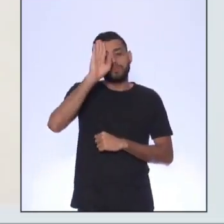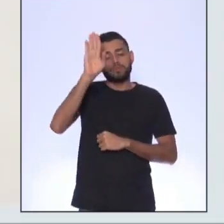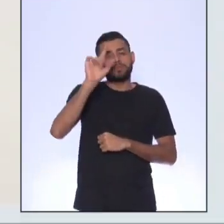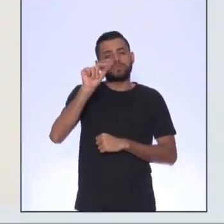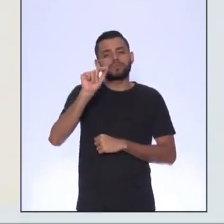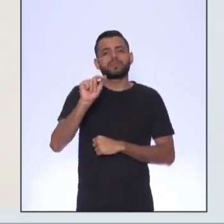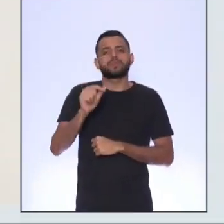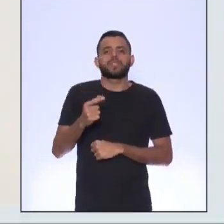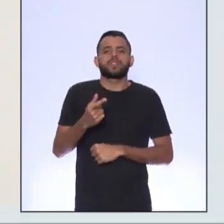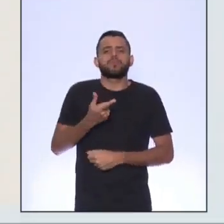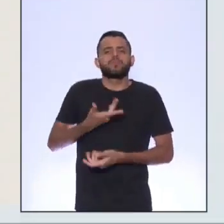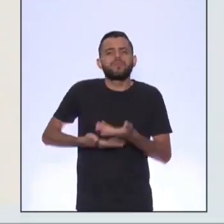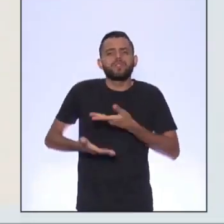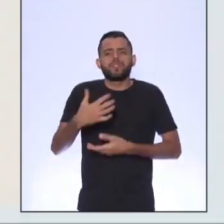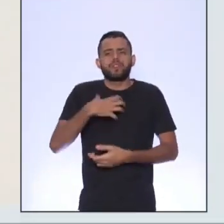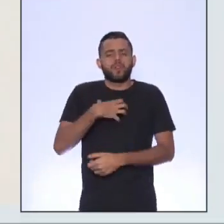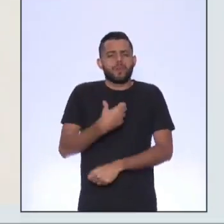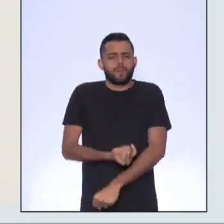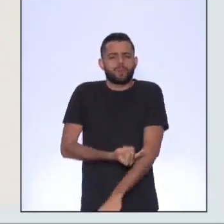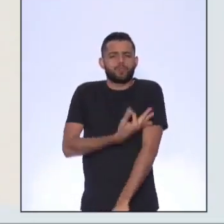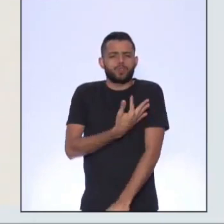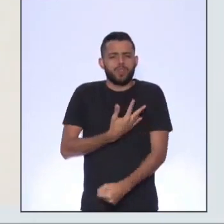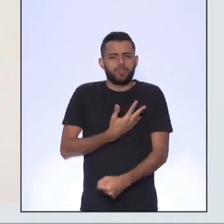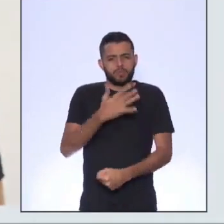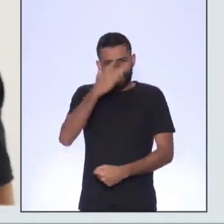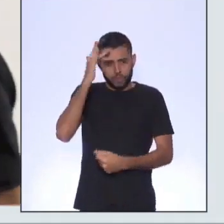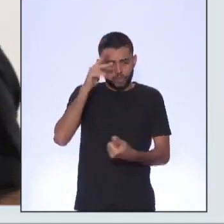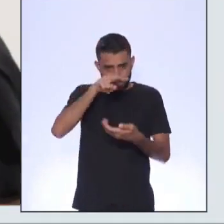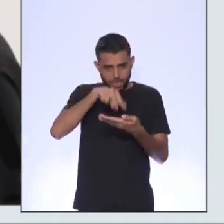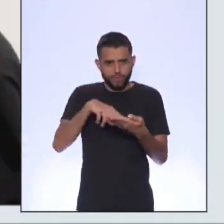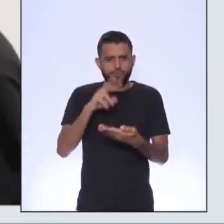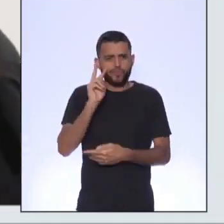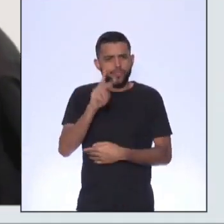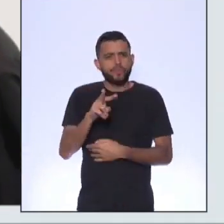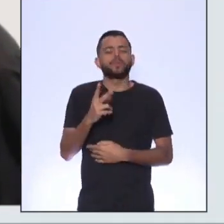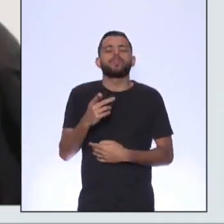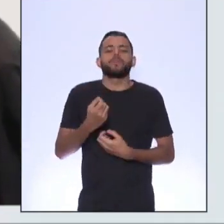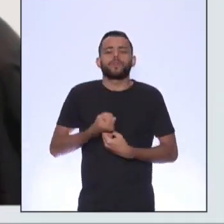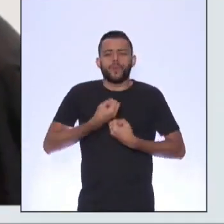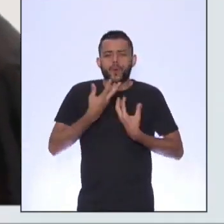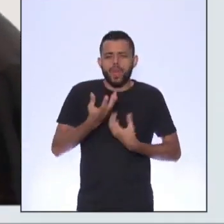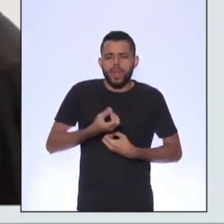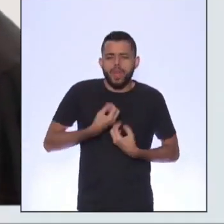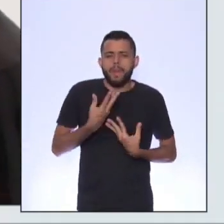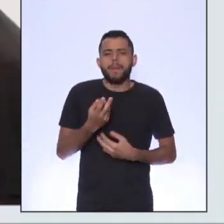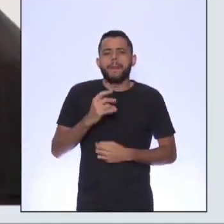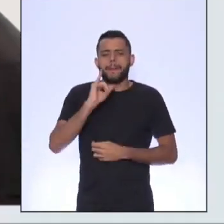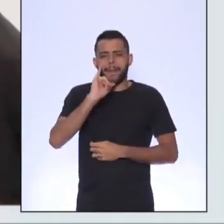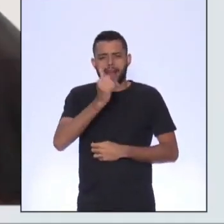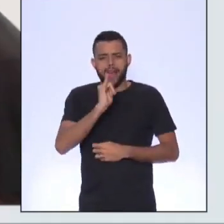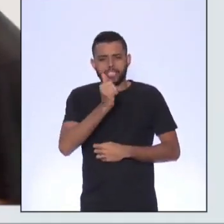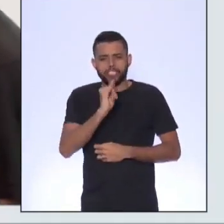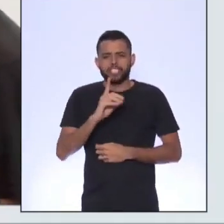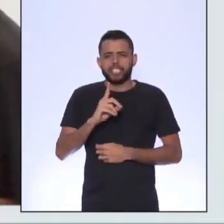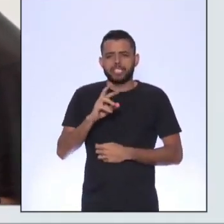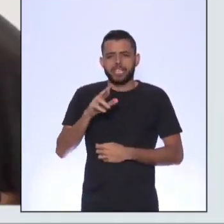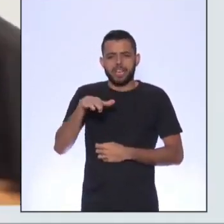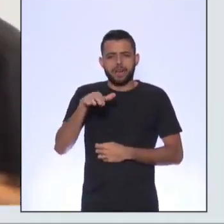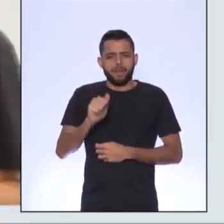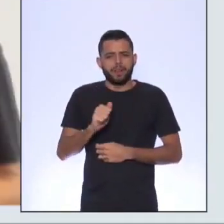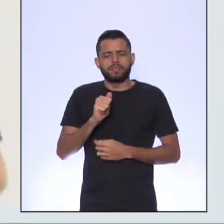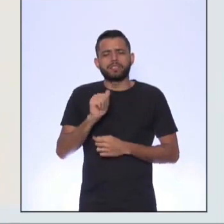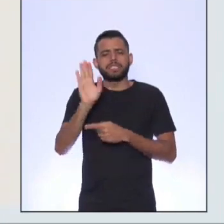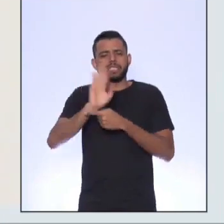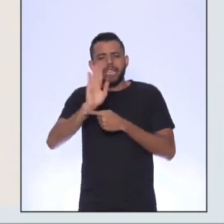envolvimento emocional do leitor. Tá? E aí nós vimos os exemplos aqui, né? Poema, narrativas, dramas, roteiro de cinema,